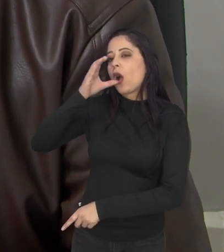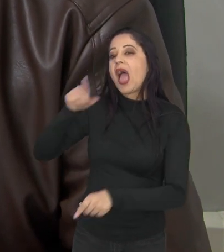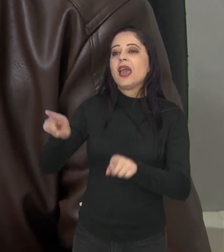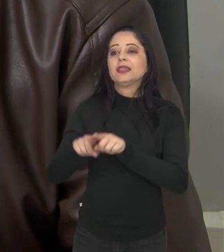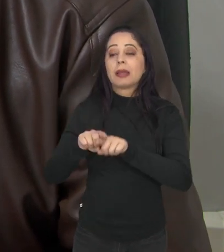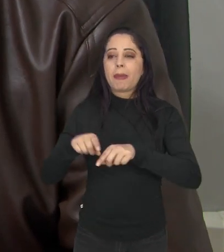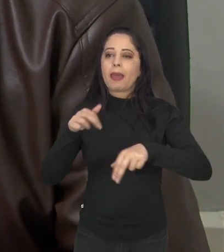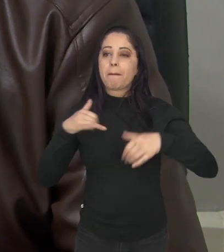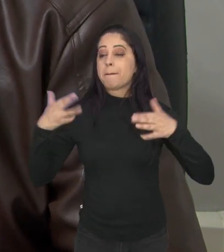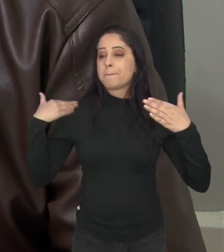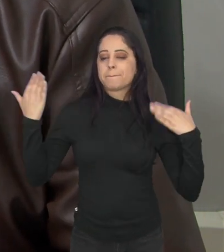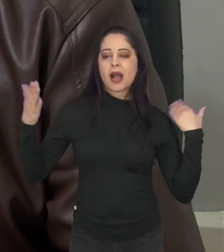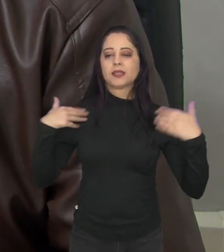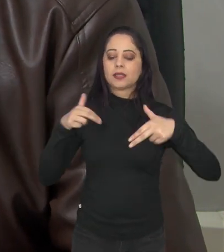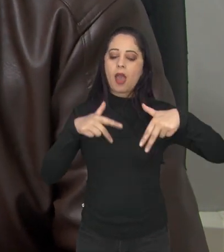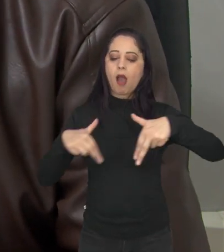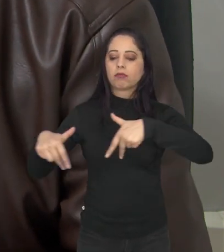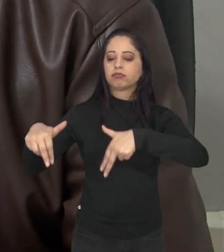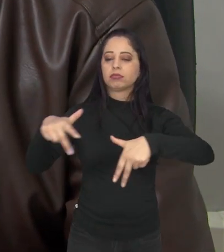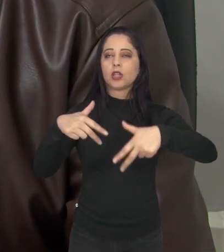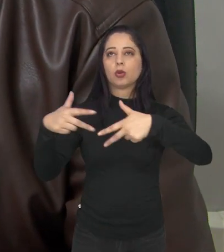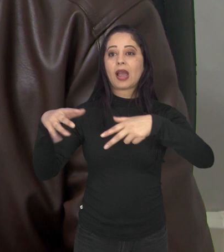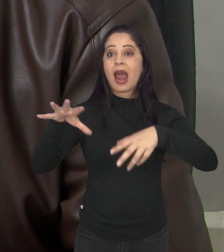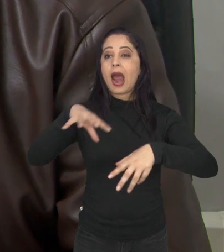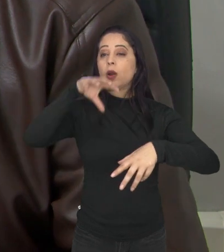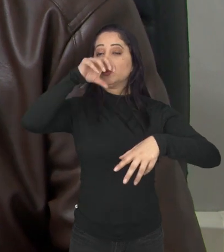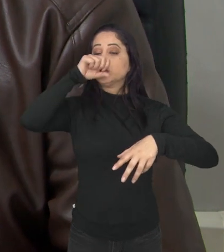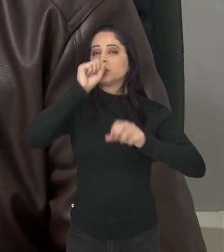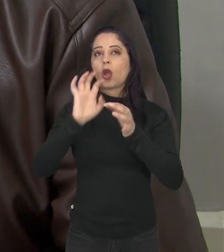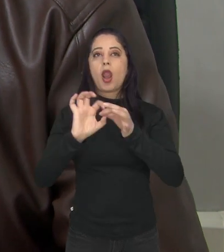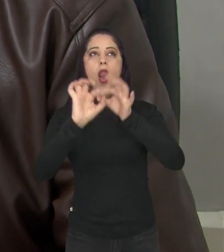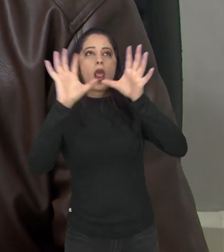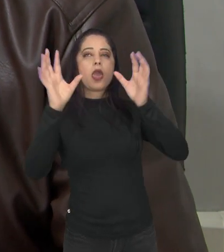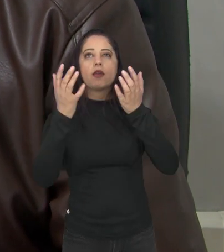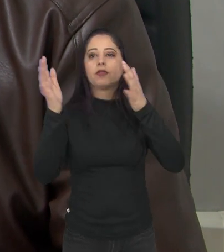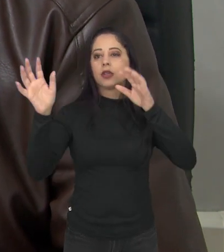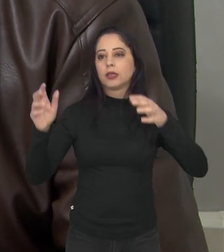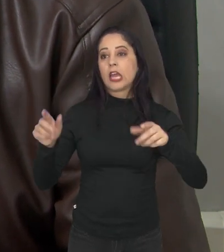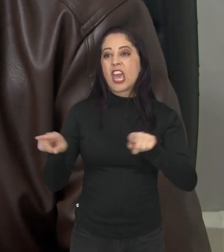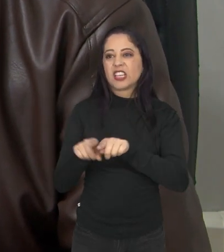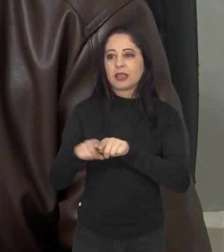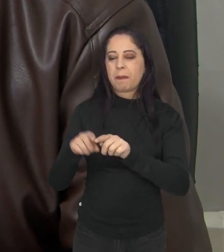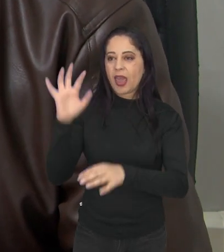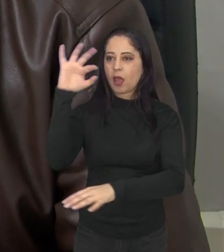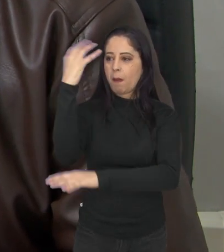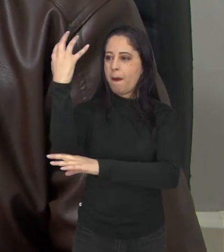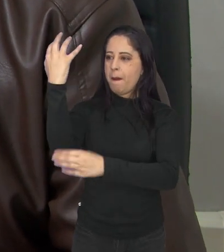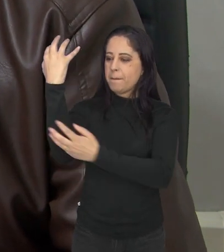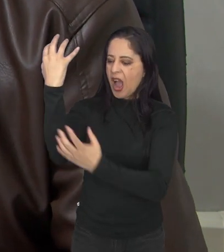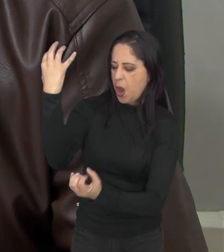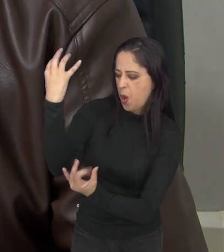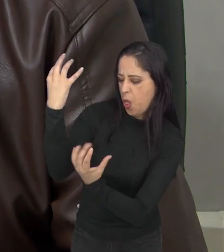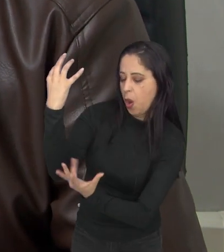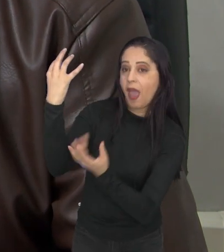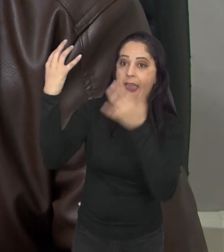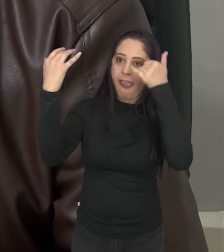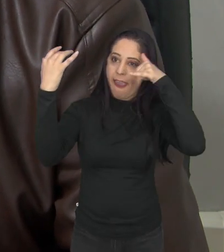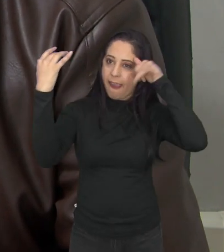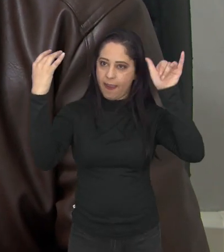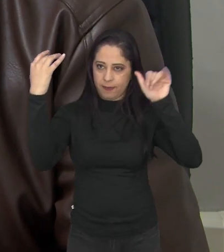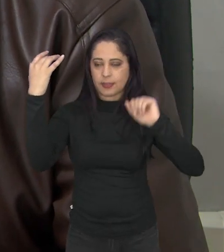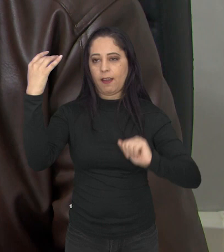ambientes arejados evitar queimadas tudo isso aí pode trazer uma melhoria para para as pessoas